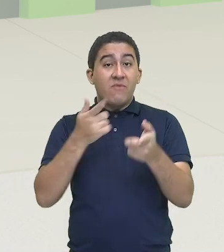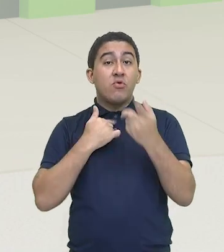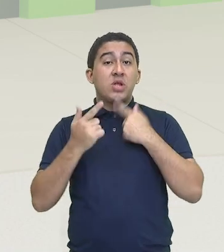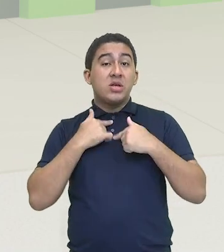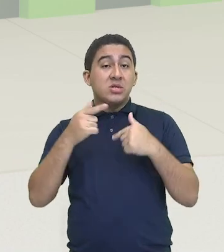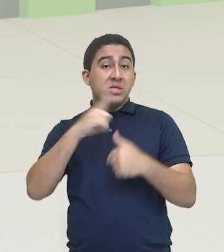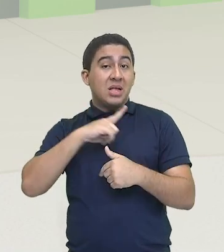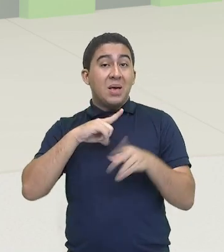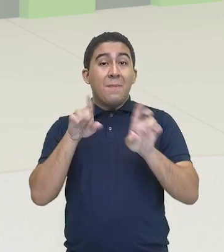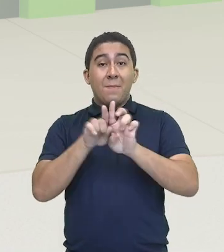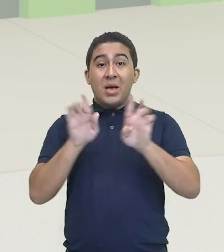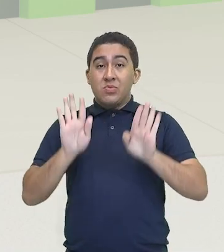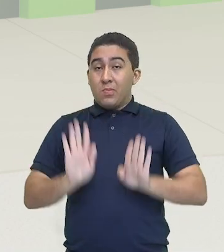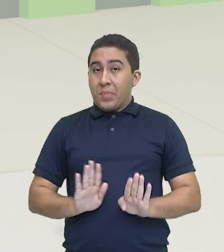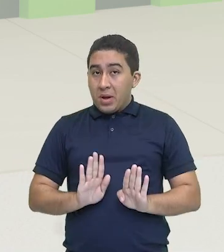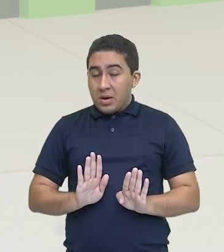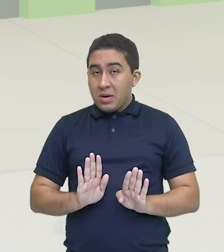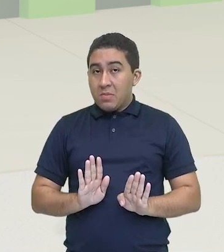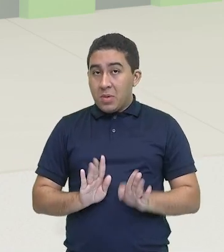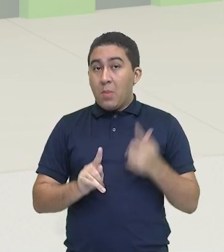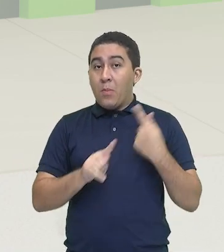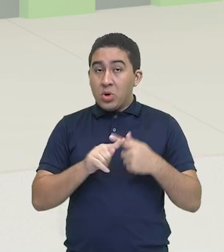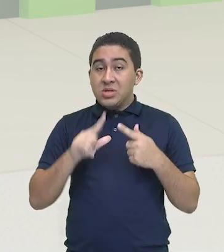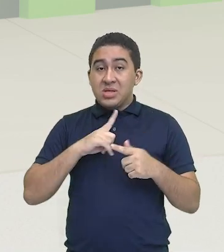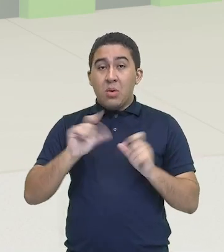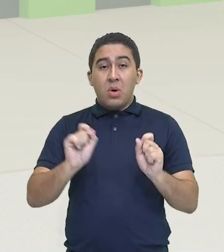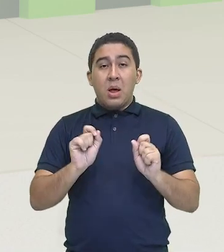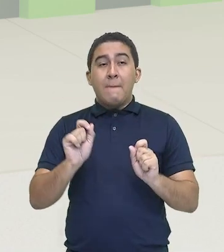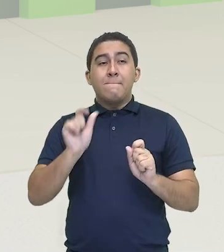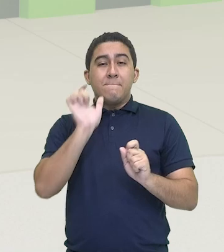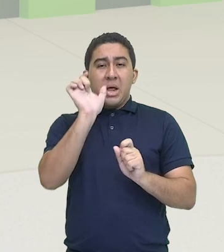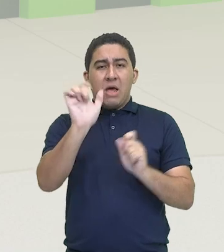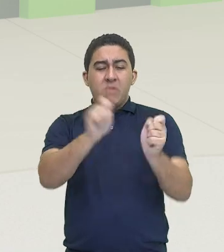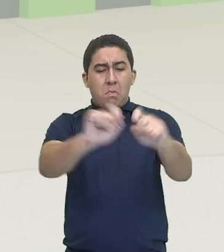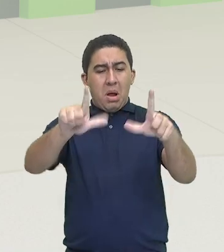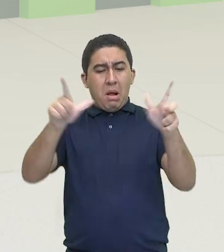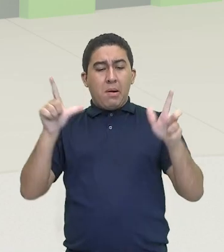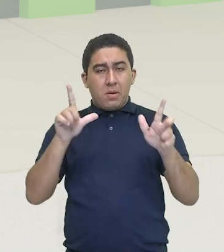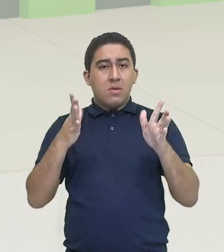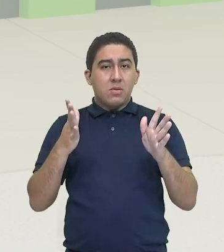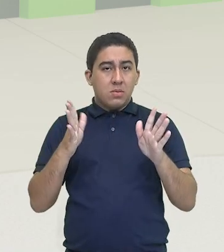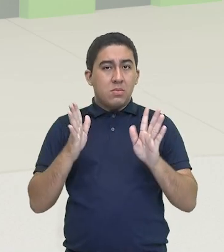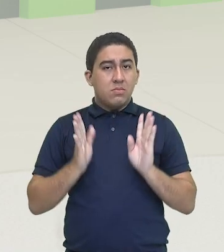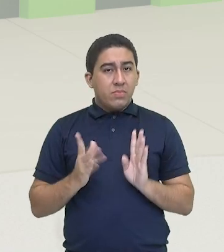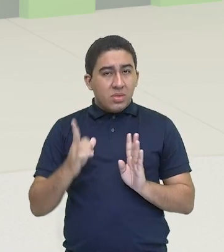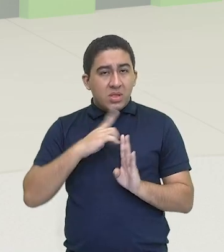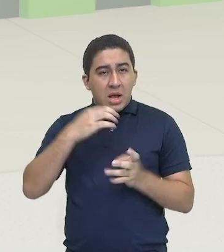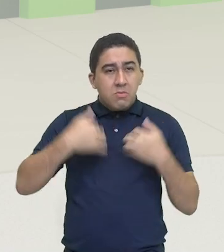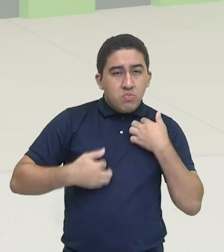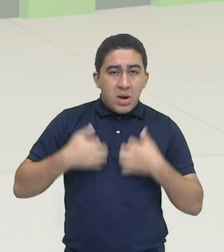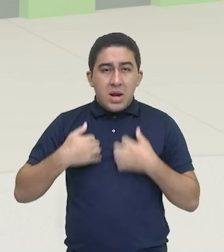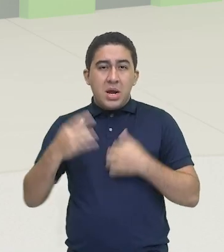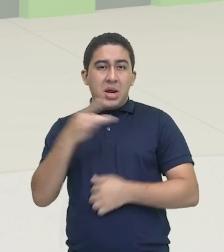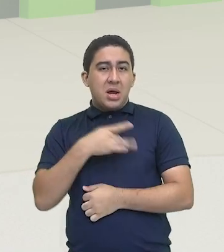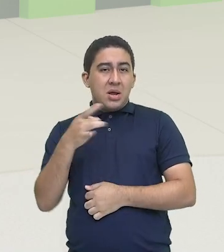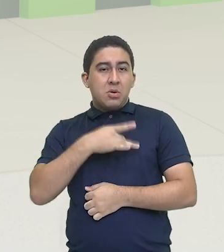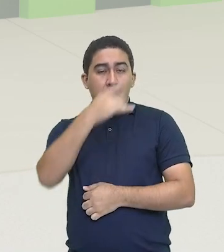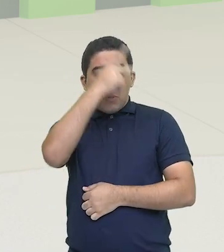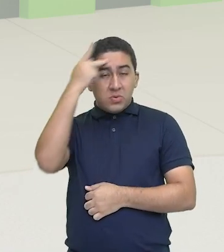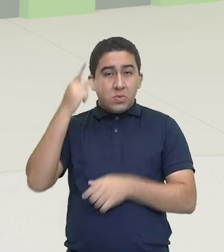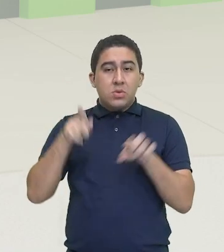mas justamente por esse alarmismo, né, por causar pânico,